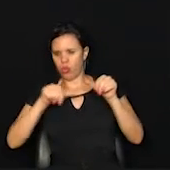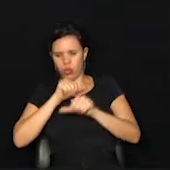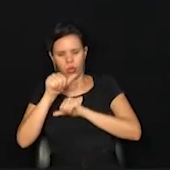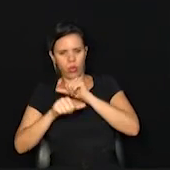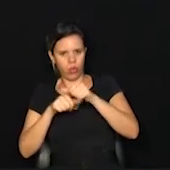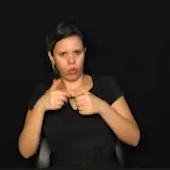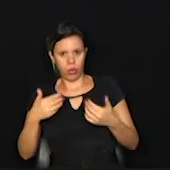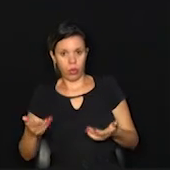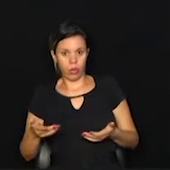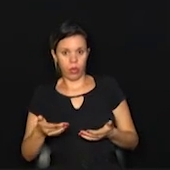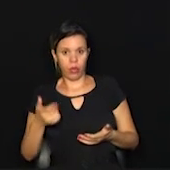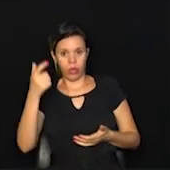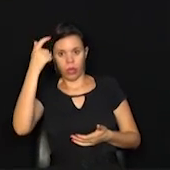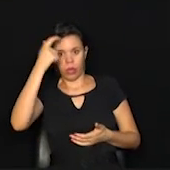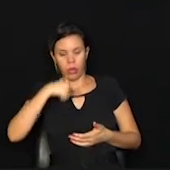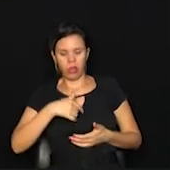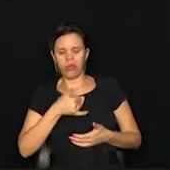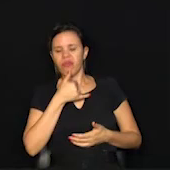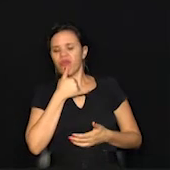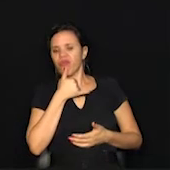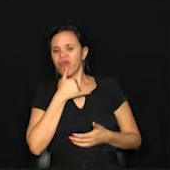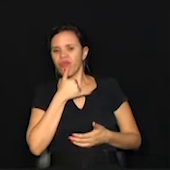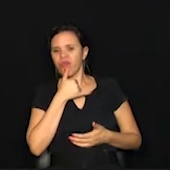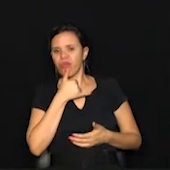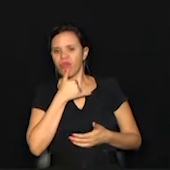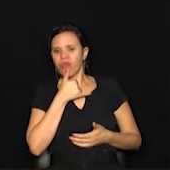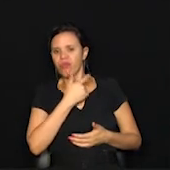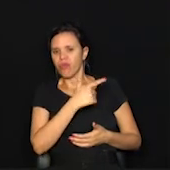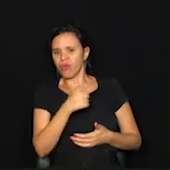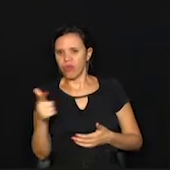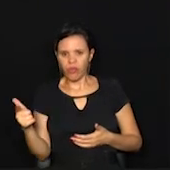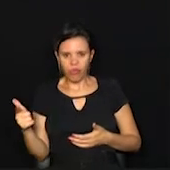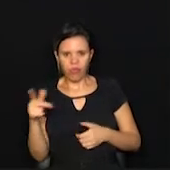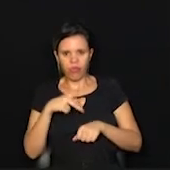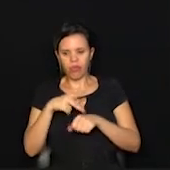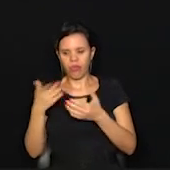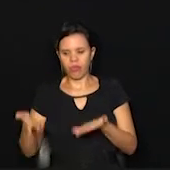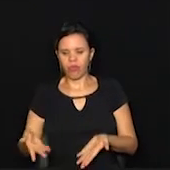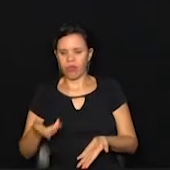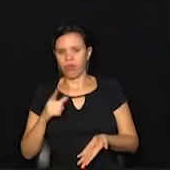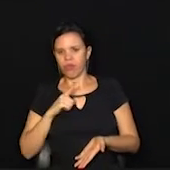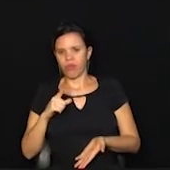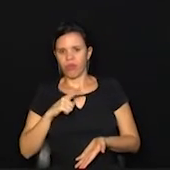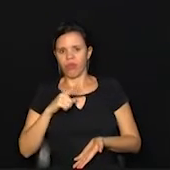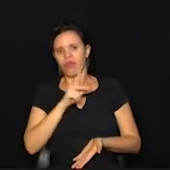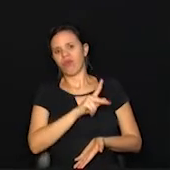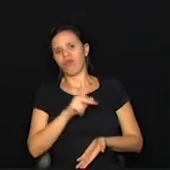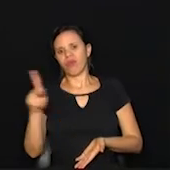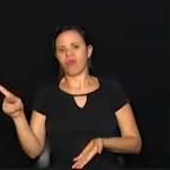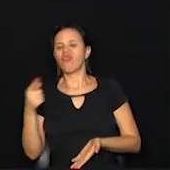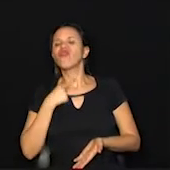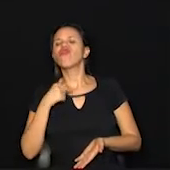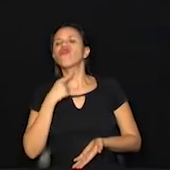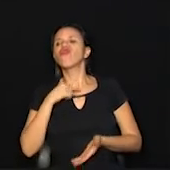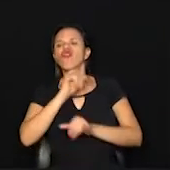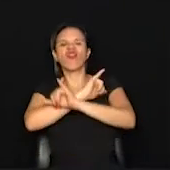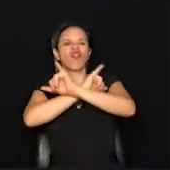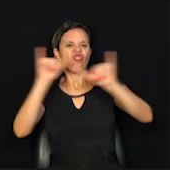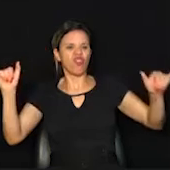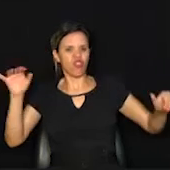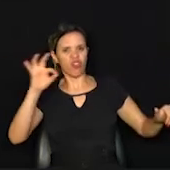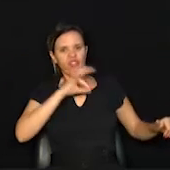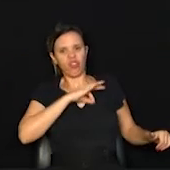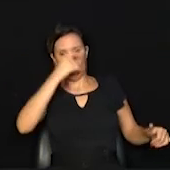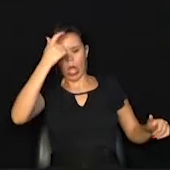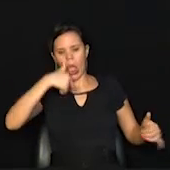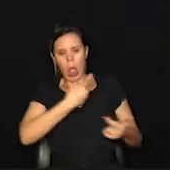vai mudar Eu lamento que a gente não tenha tido aqui no país repito um presidente com vontade de dizer para suas armadilhas